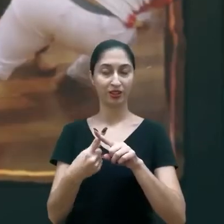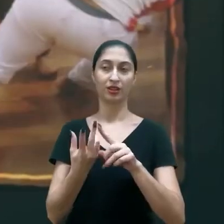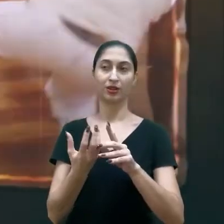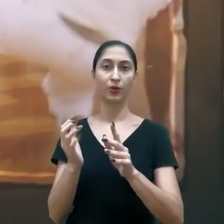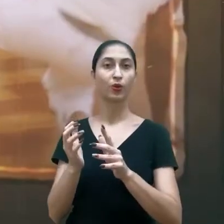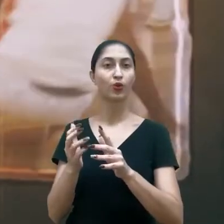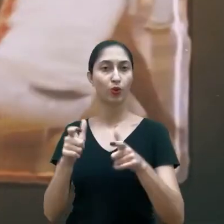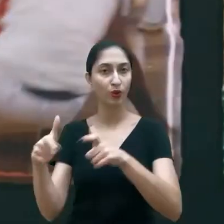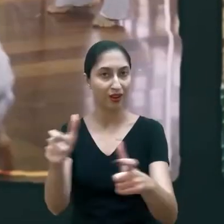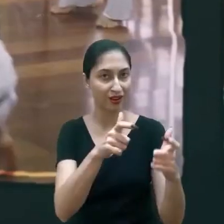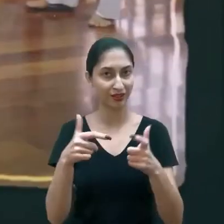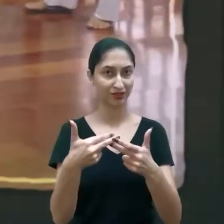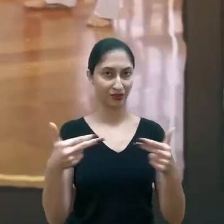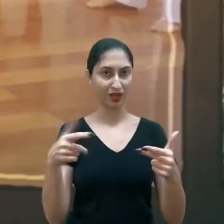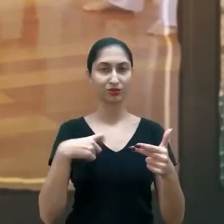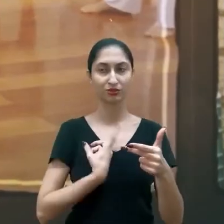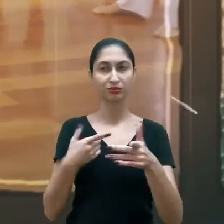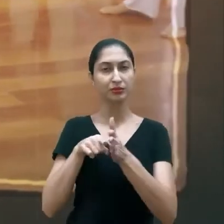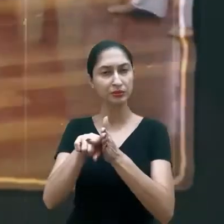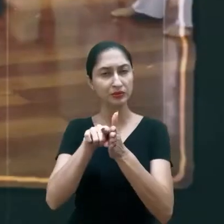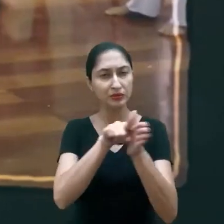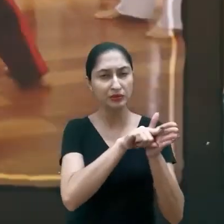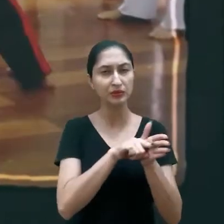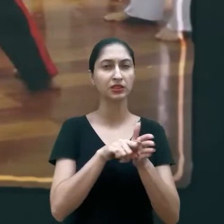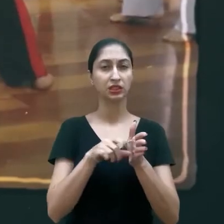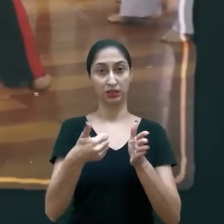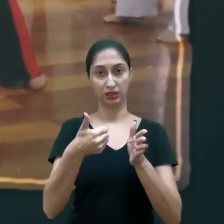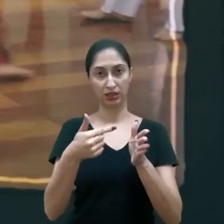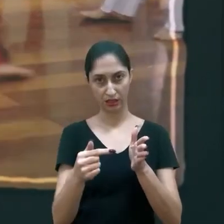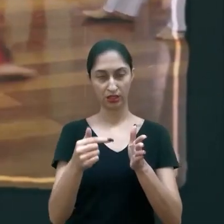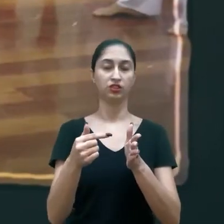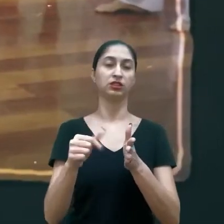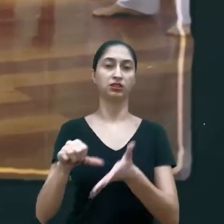né, nessas comunidades. Se a gente for investigar a história de cada um desses